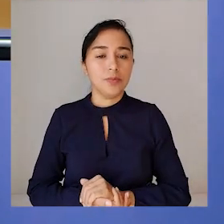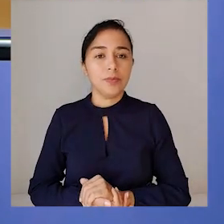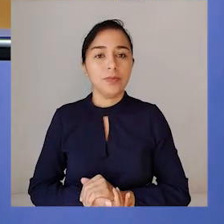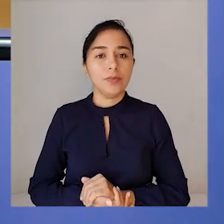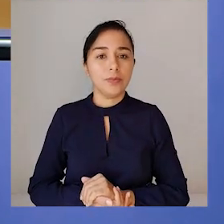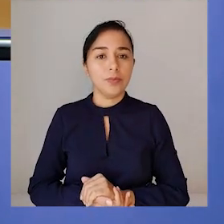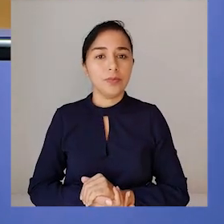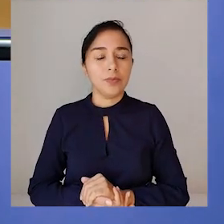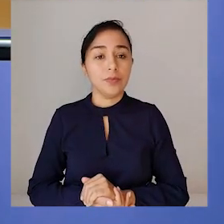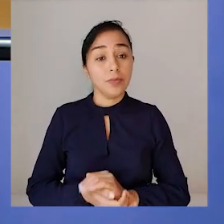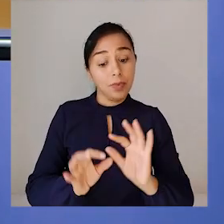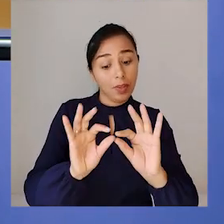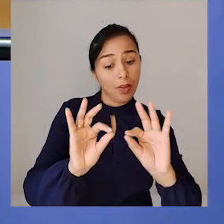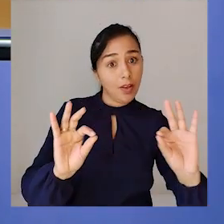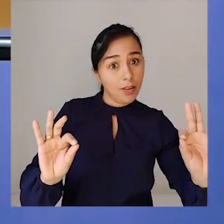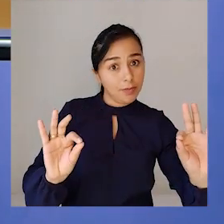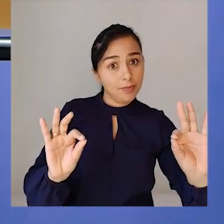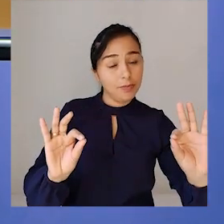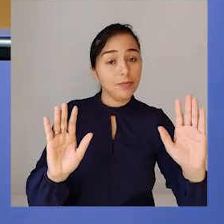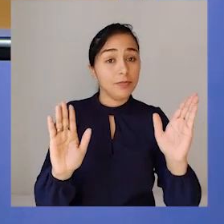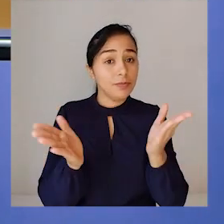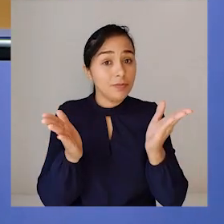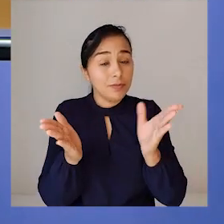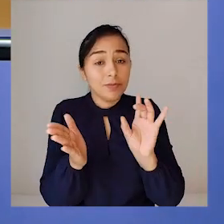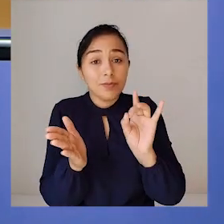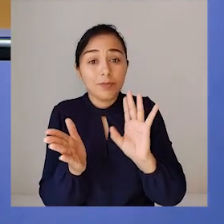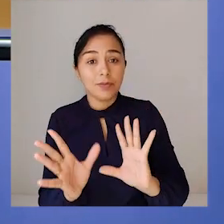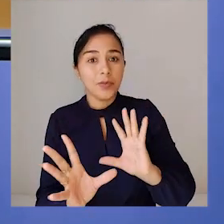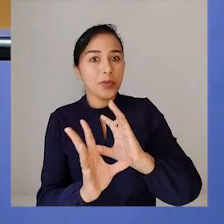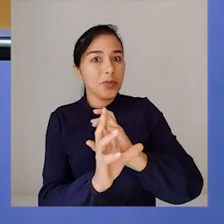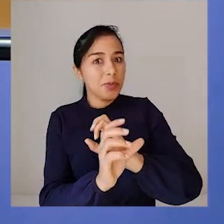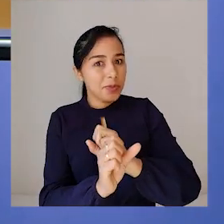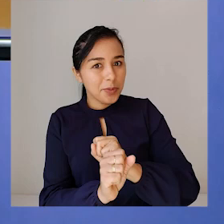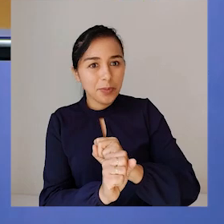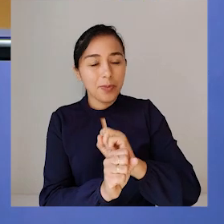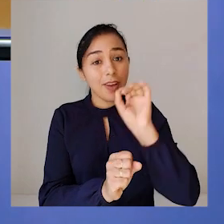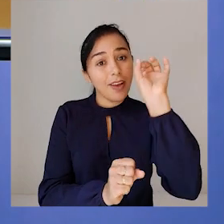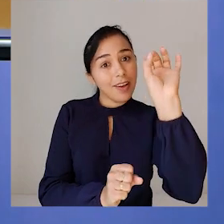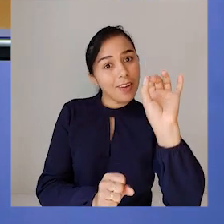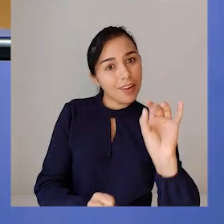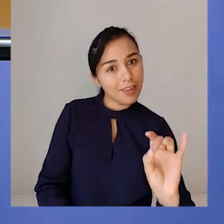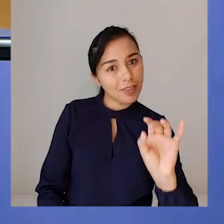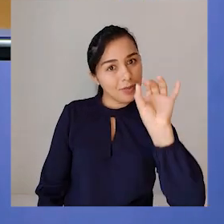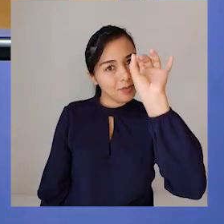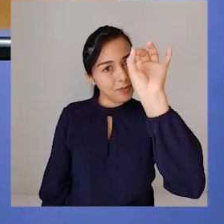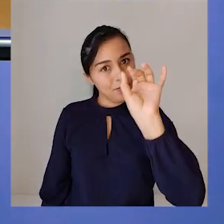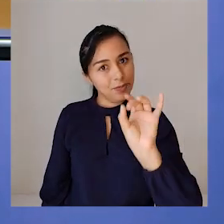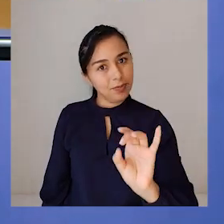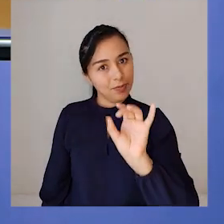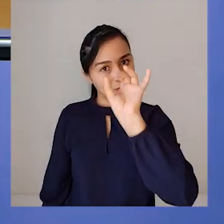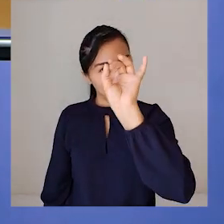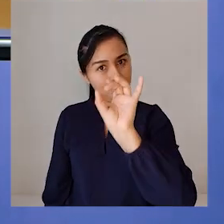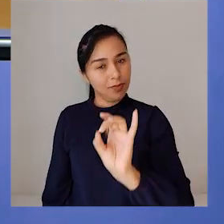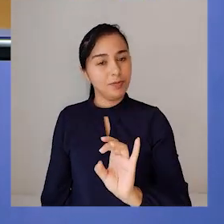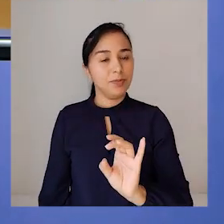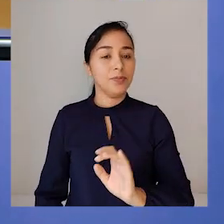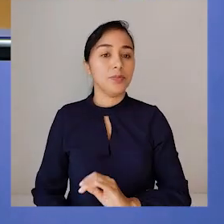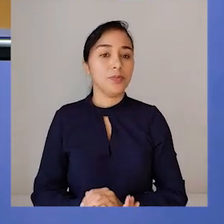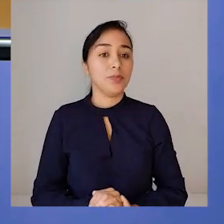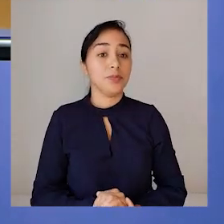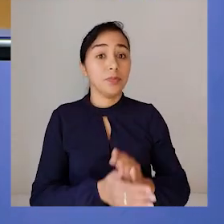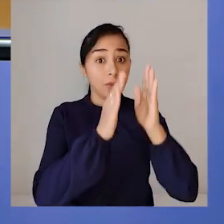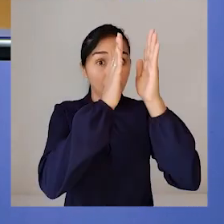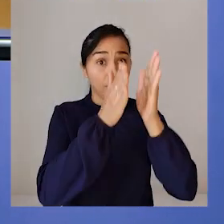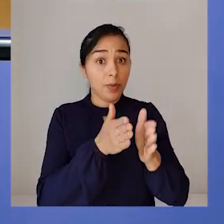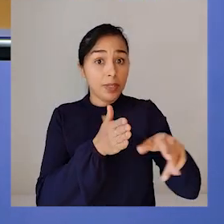resolvido. Dessa forma, nós só precisamos somar algarismo com algarismo. Vamos lá, então. 5